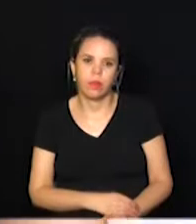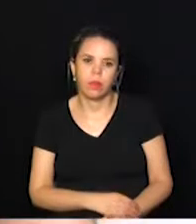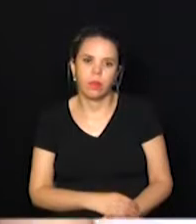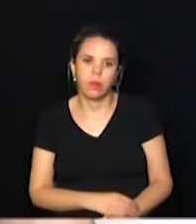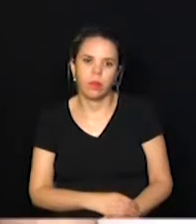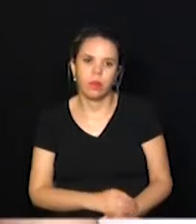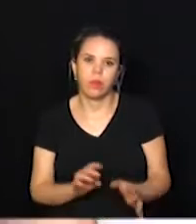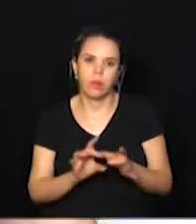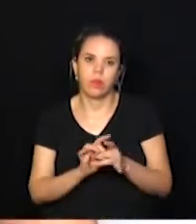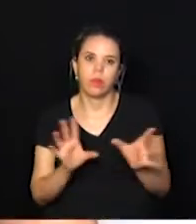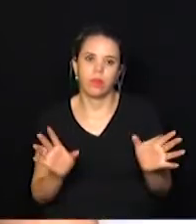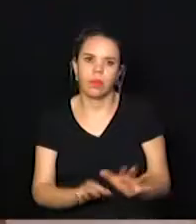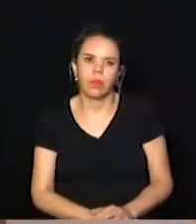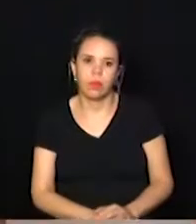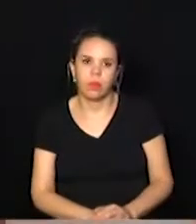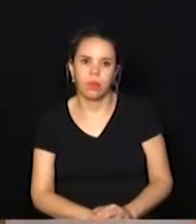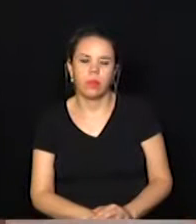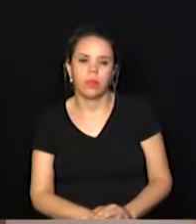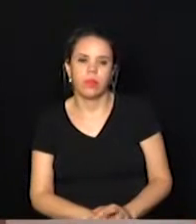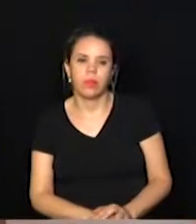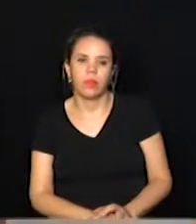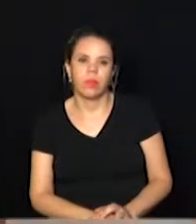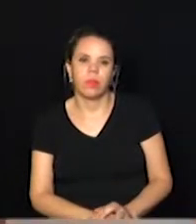fique à vontade.